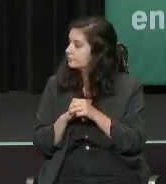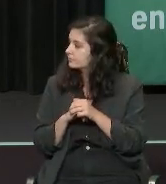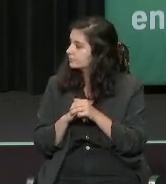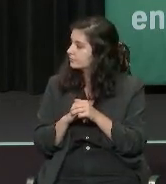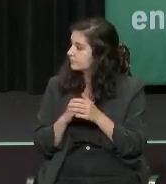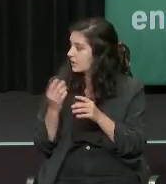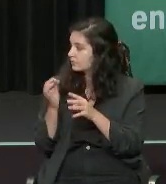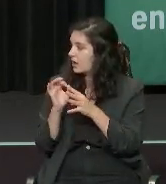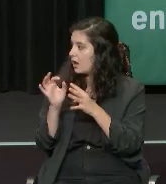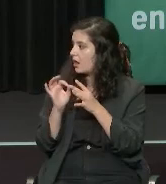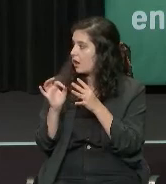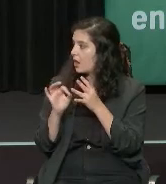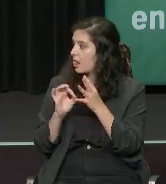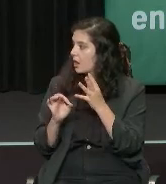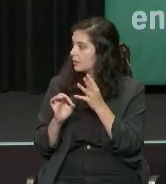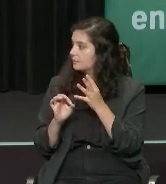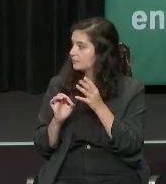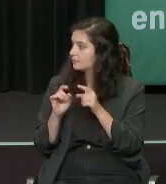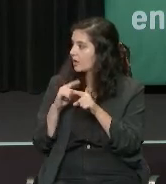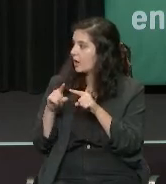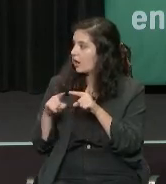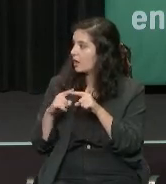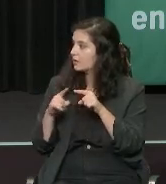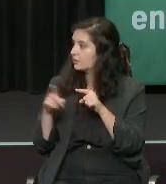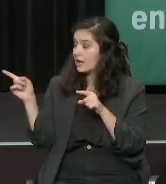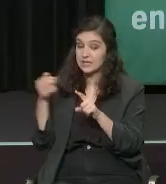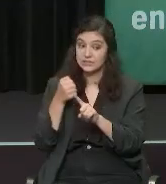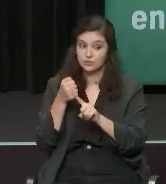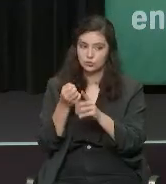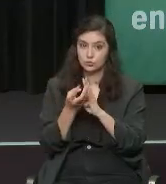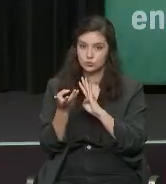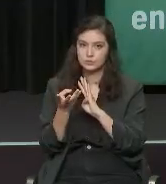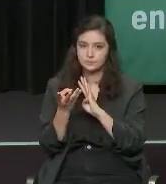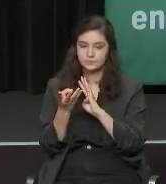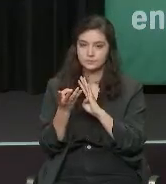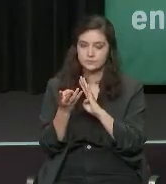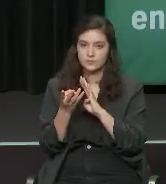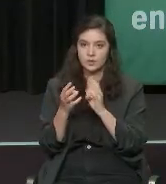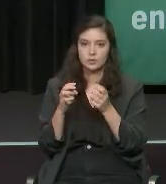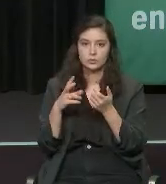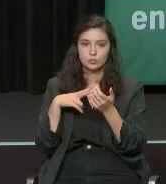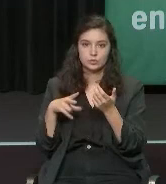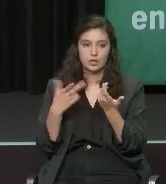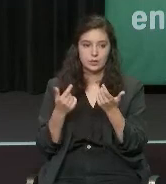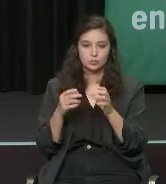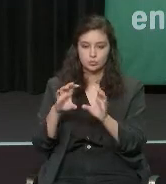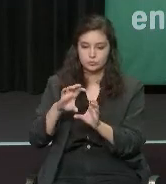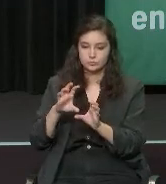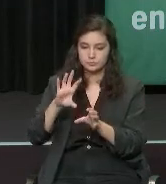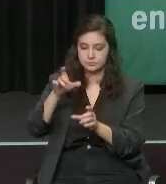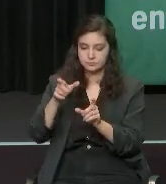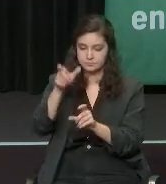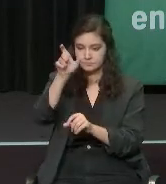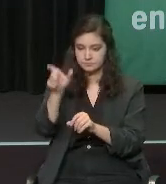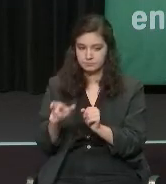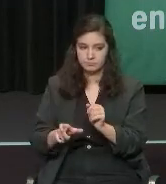estas várias vertentes. Muitos desafios. Portugal é um país costeiro, também a parte do carbono azul também é